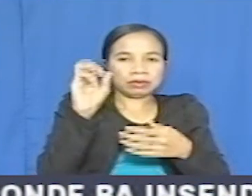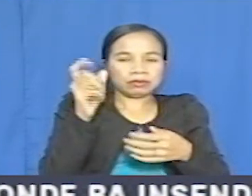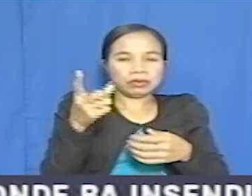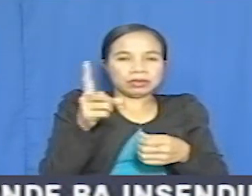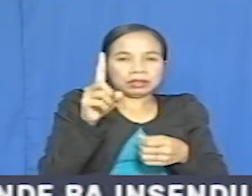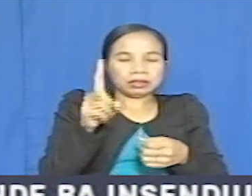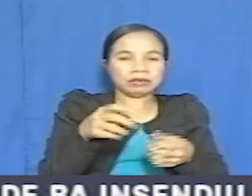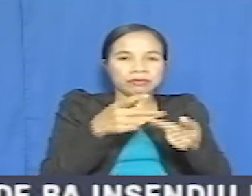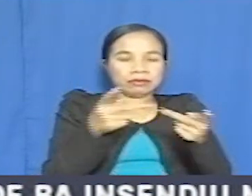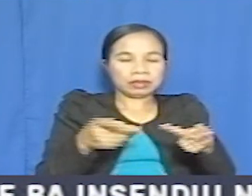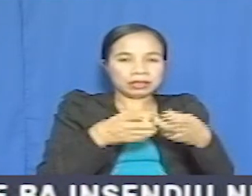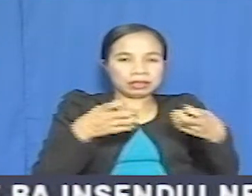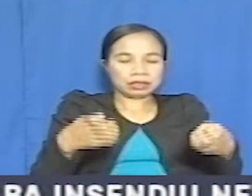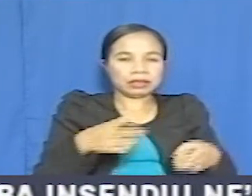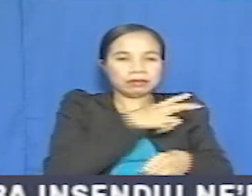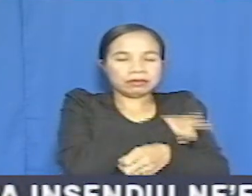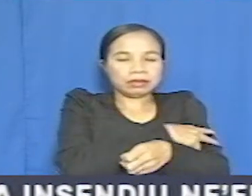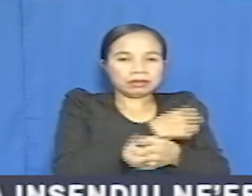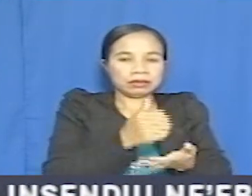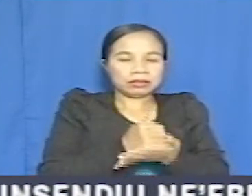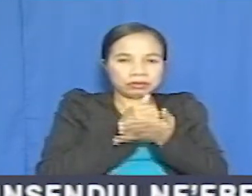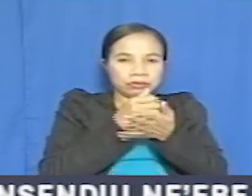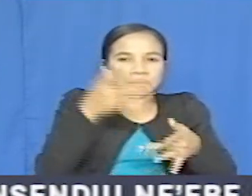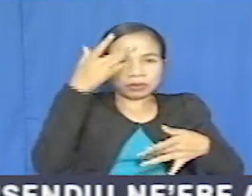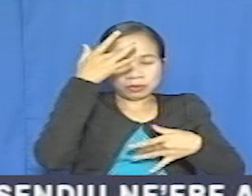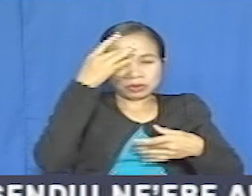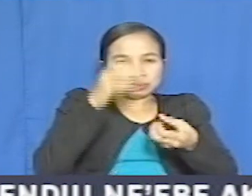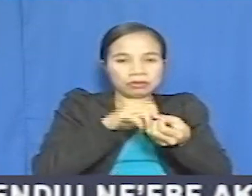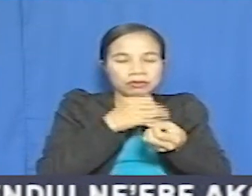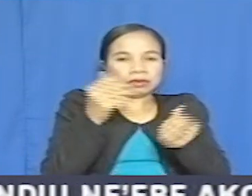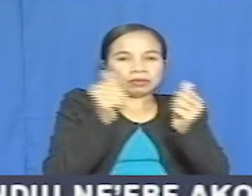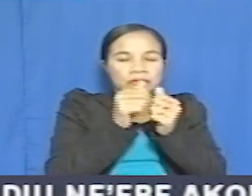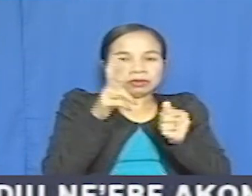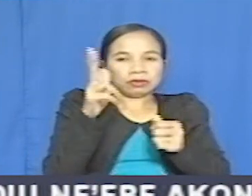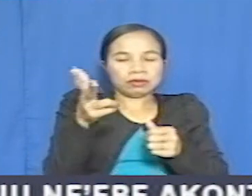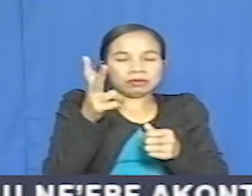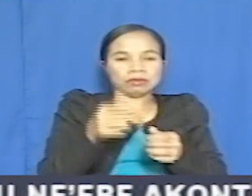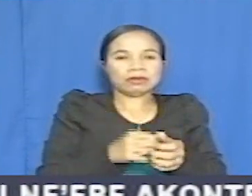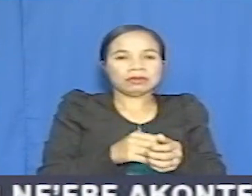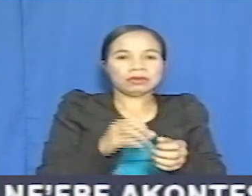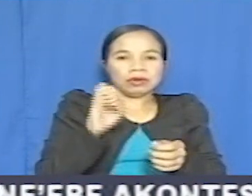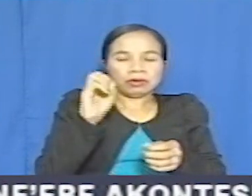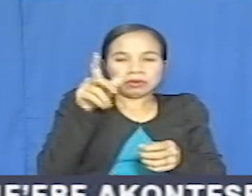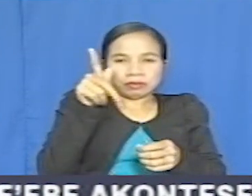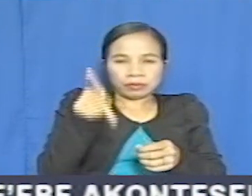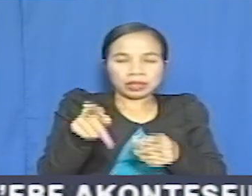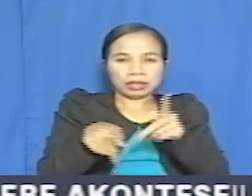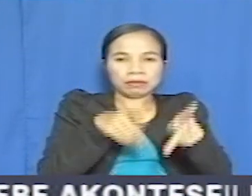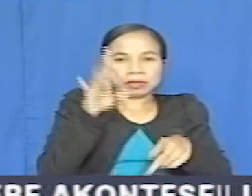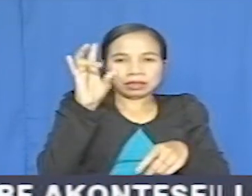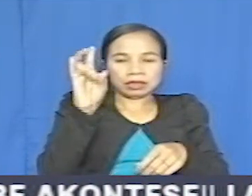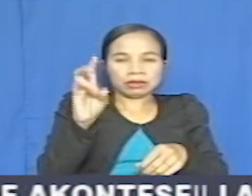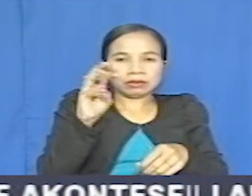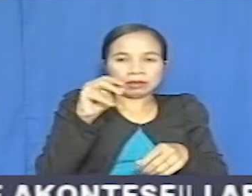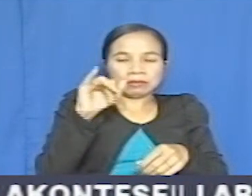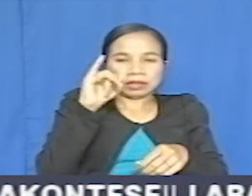Ida, isolamento Veracruz halo tratamento ba caso detetado na Tolunulu. Iha área obstercia na Hitu,